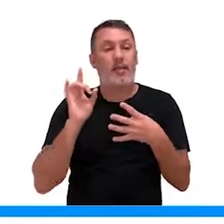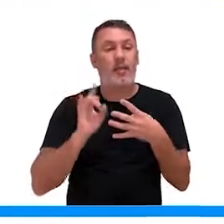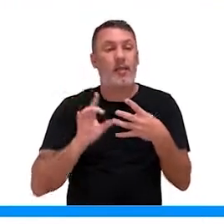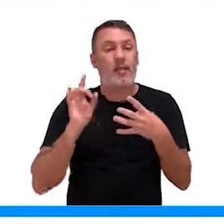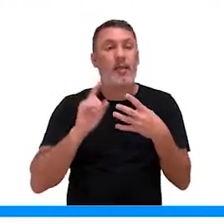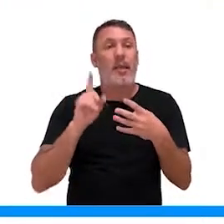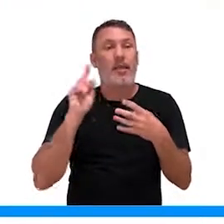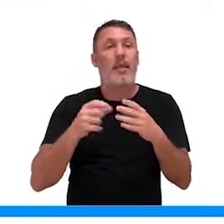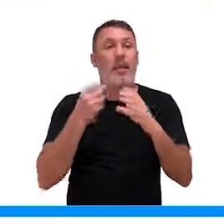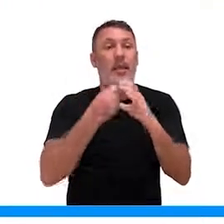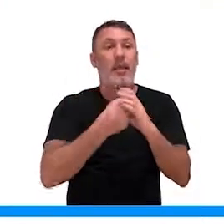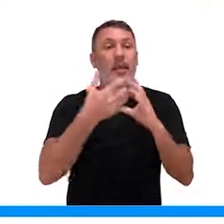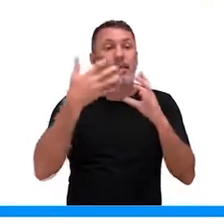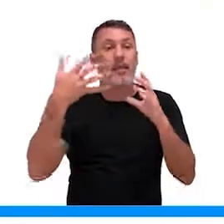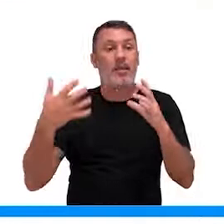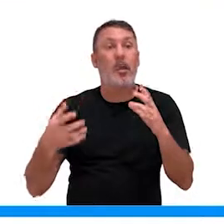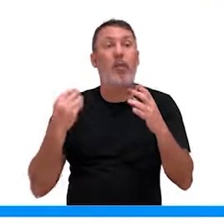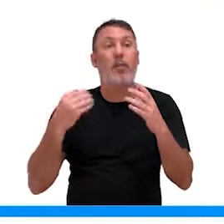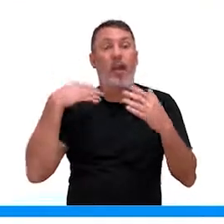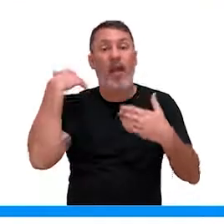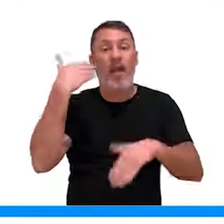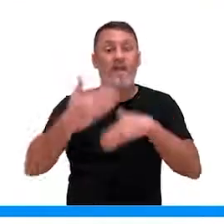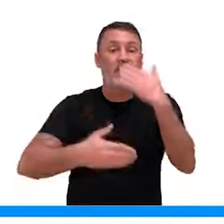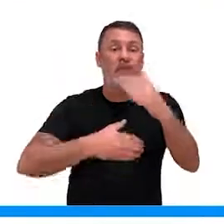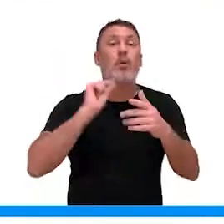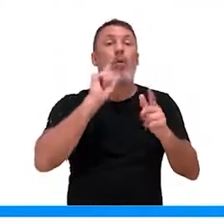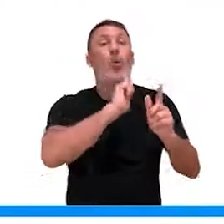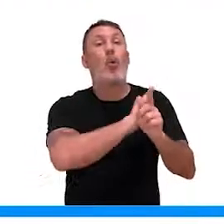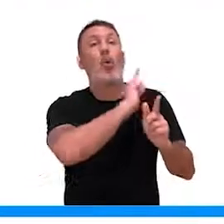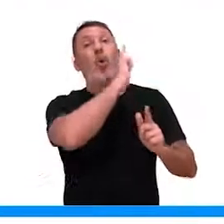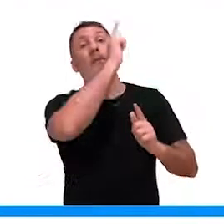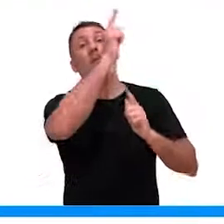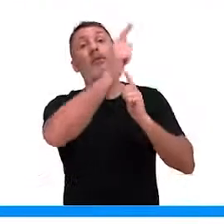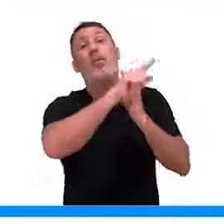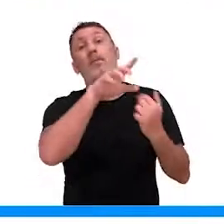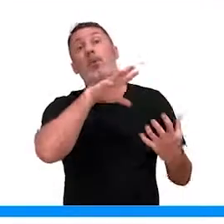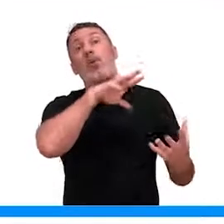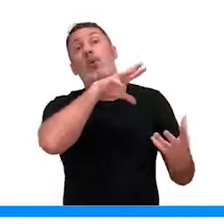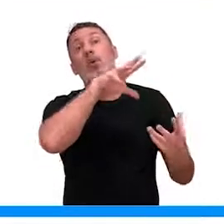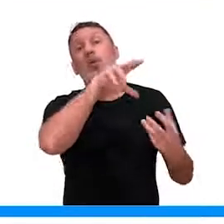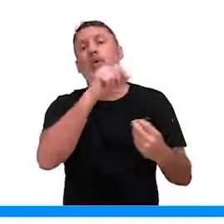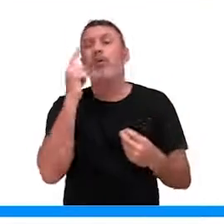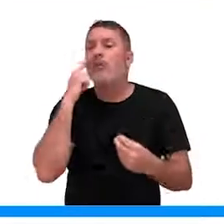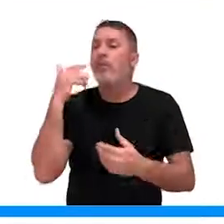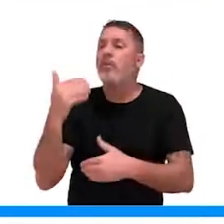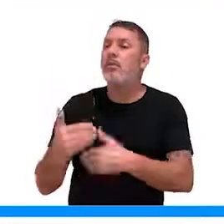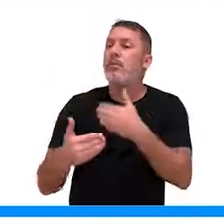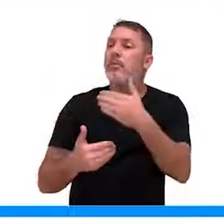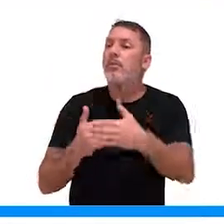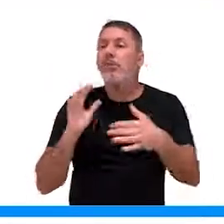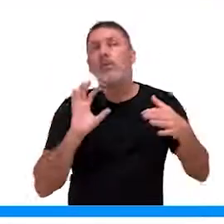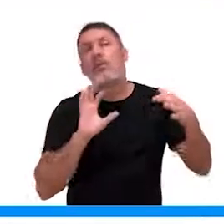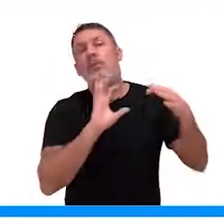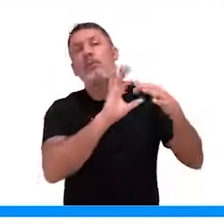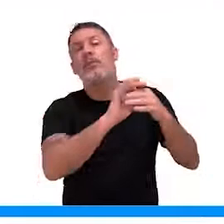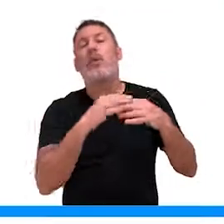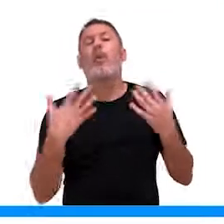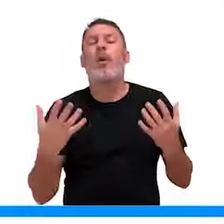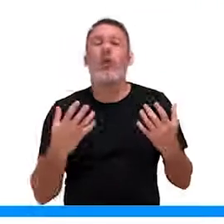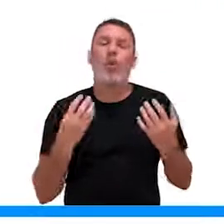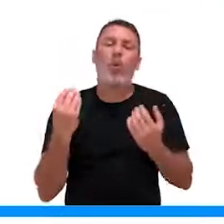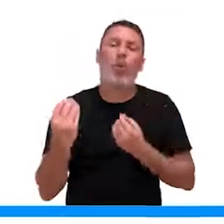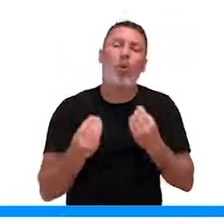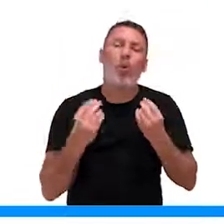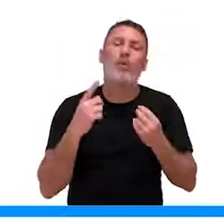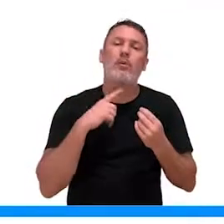caracterizadas, definidas perante o avanço do processo de globalização no mundo. Então, como que cada uma dessas regiões